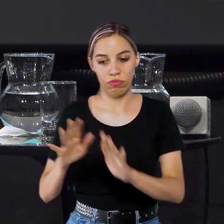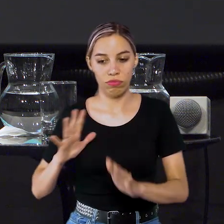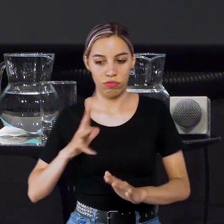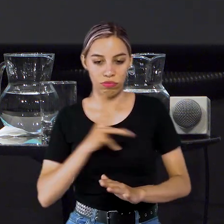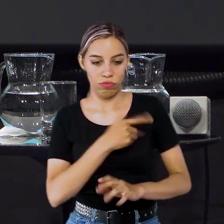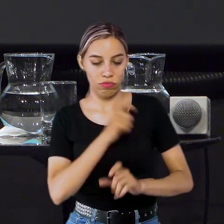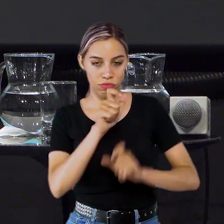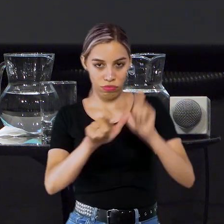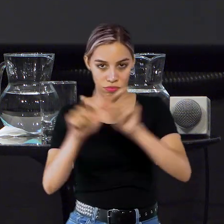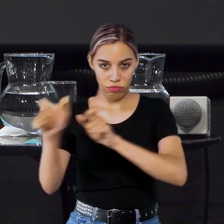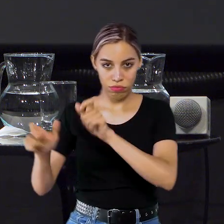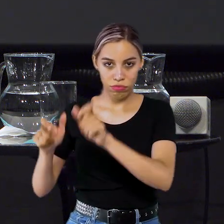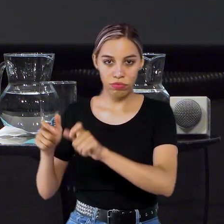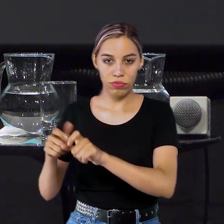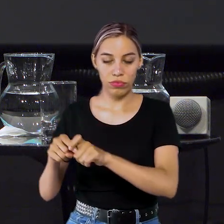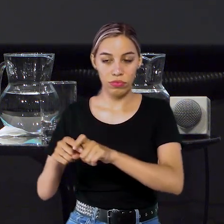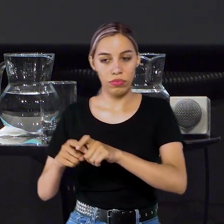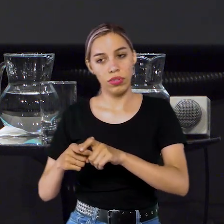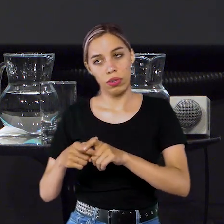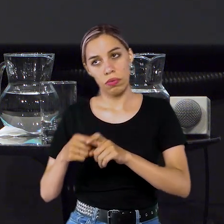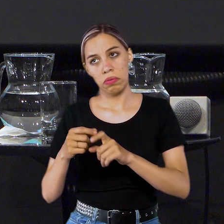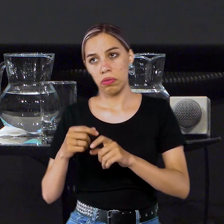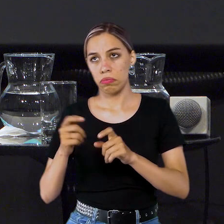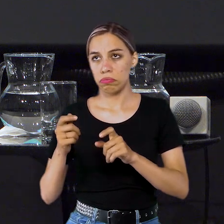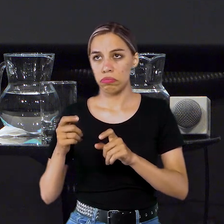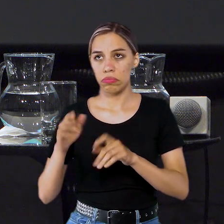pelo menos, tentar, trazer